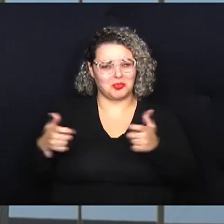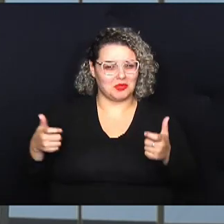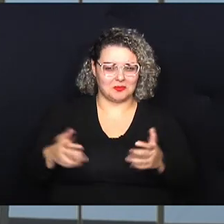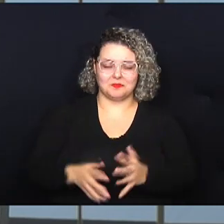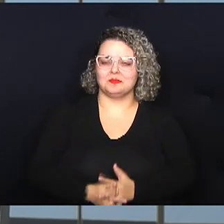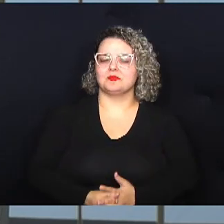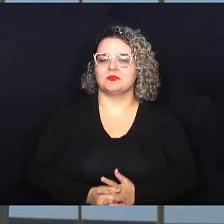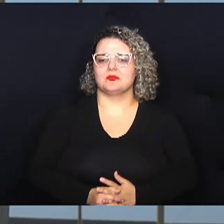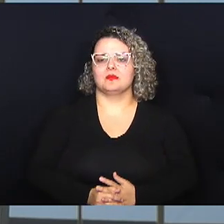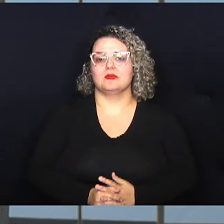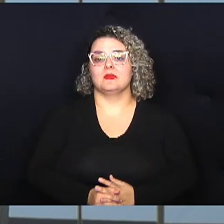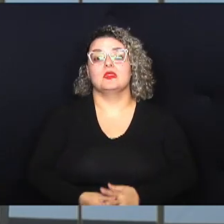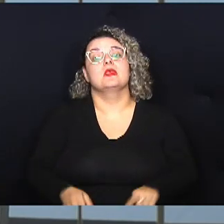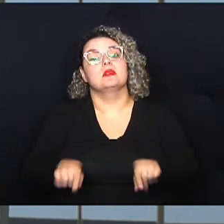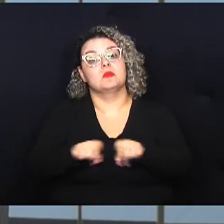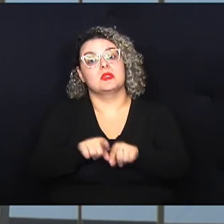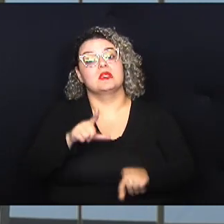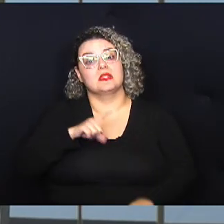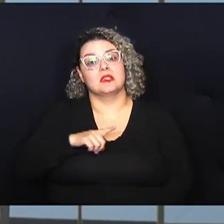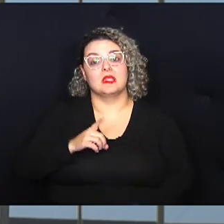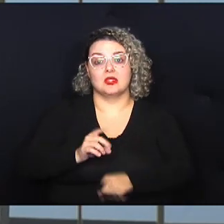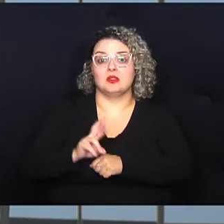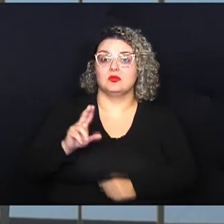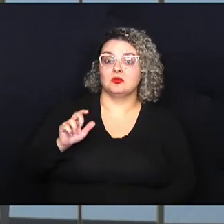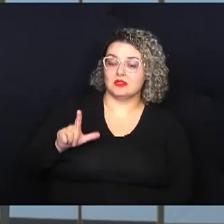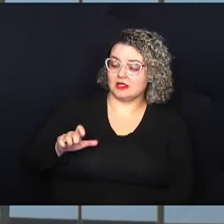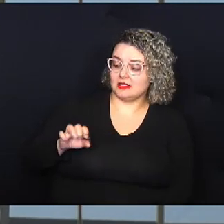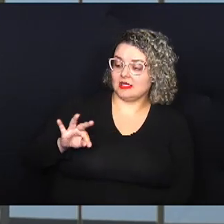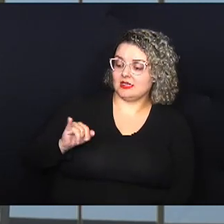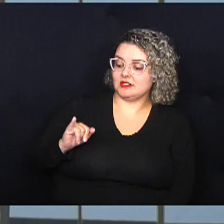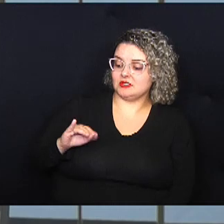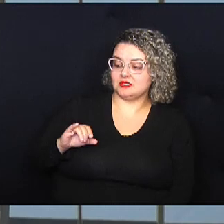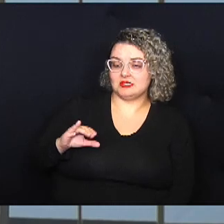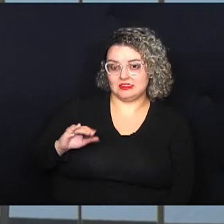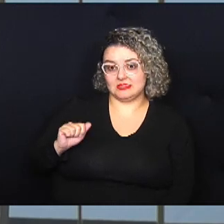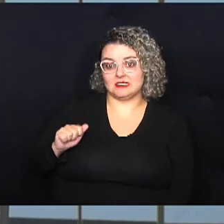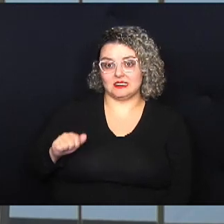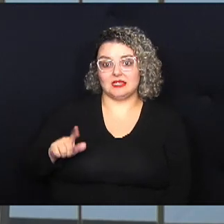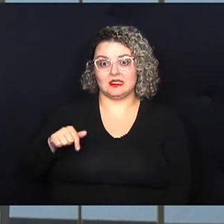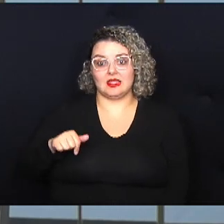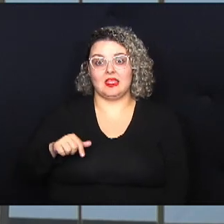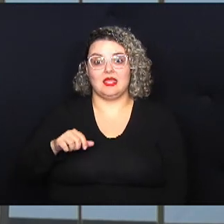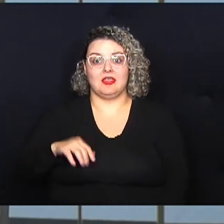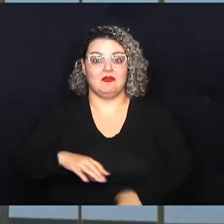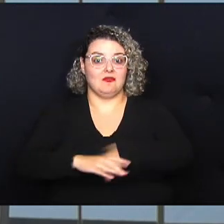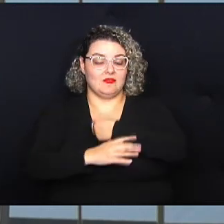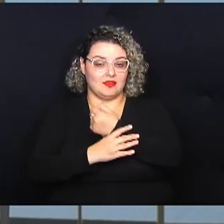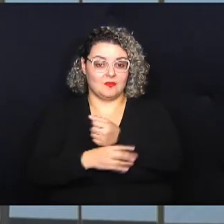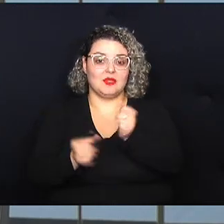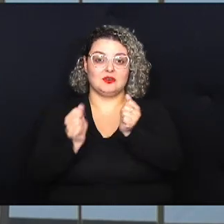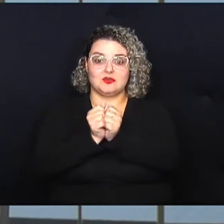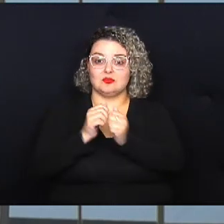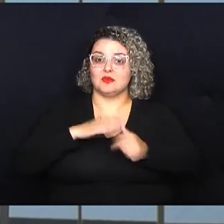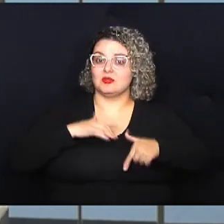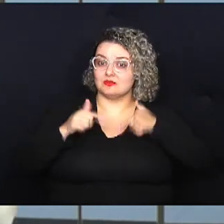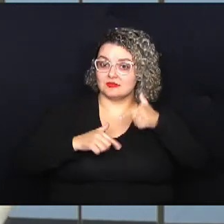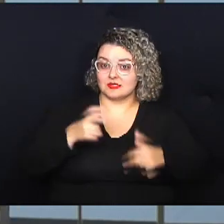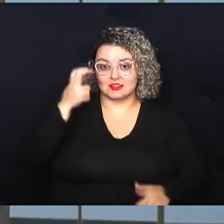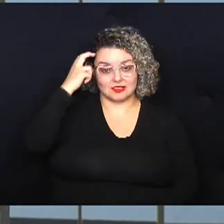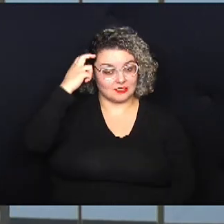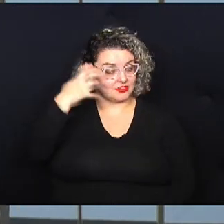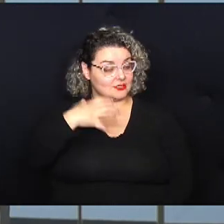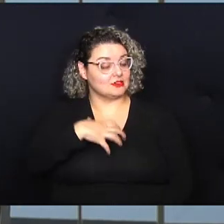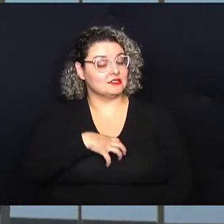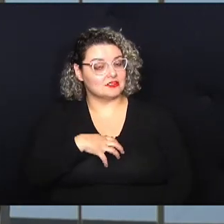Né? E aí também tem a doutora Letícia, que é fisioterapeuta, que também vem junto com o meu trabalho da questão da inteligência